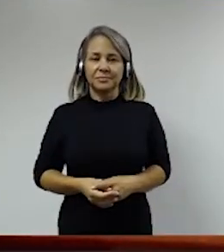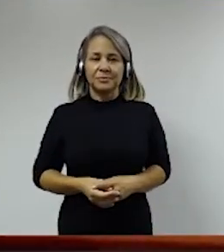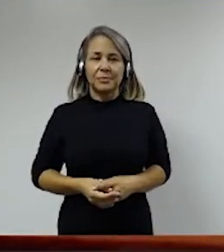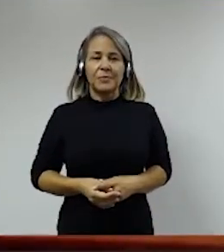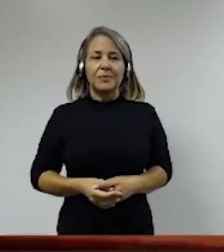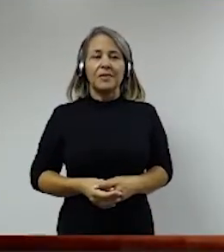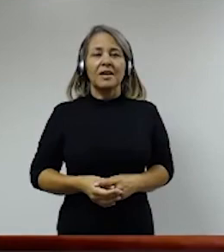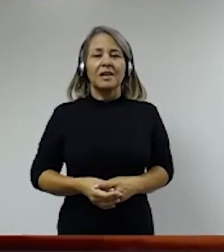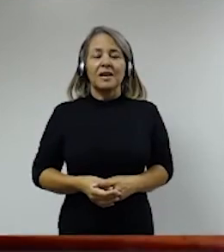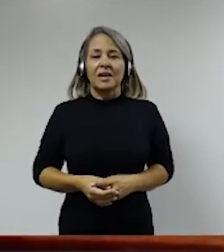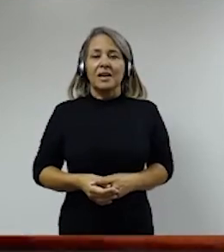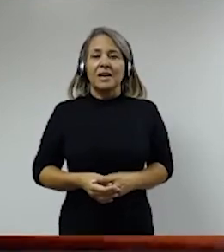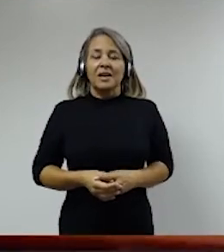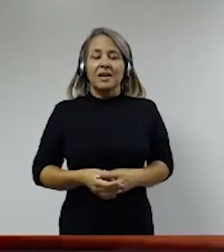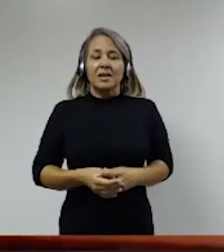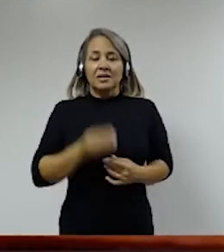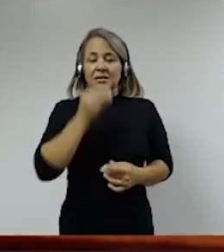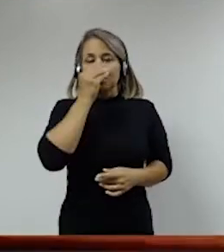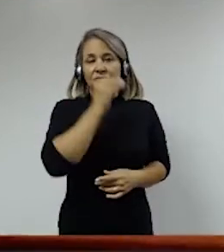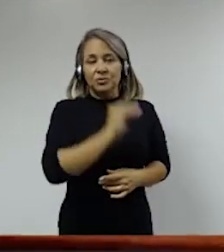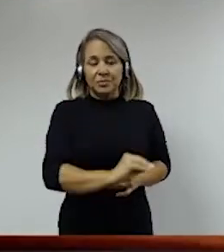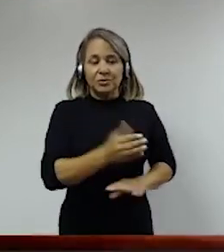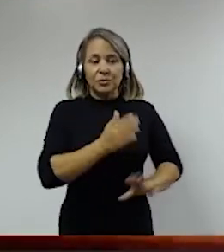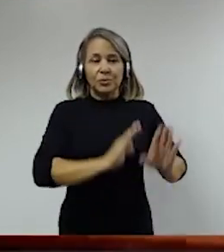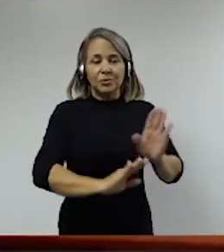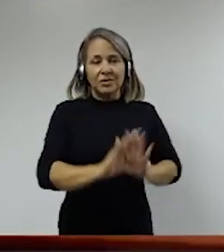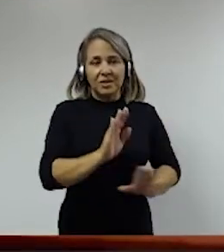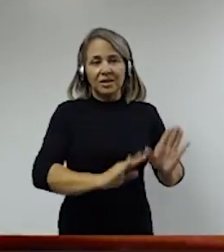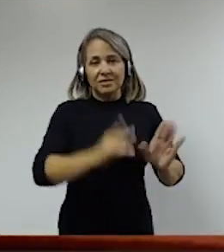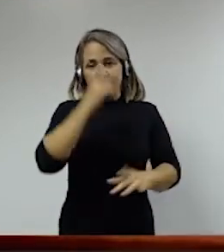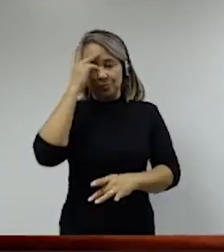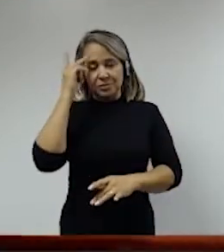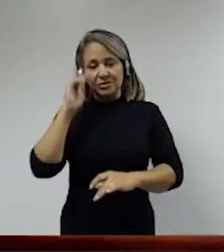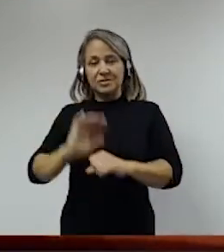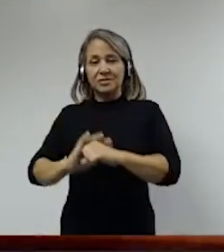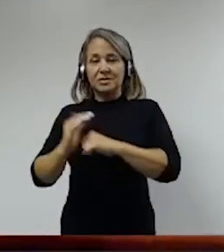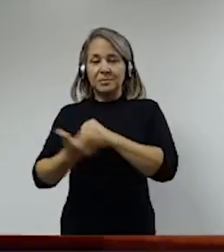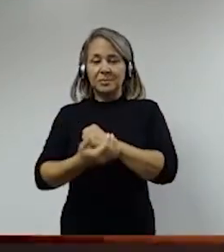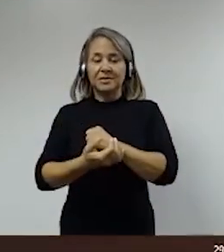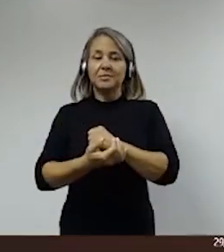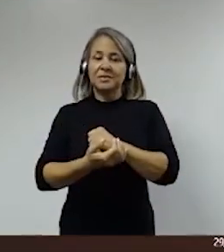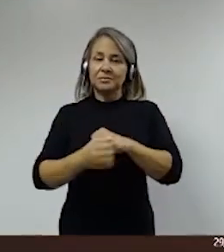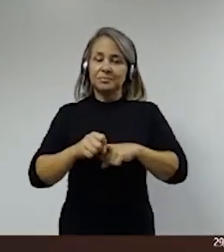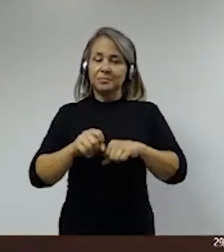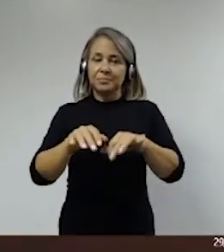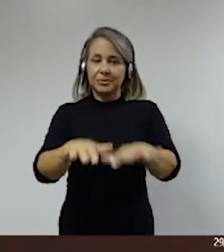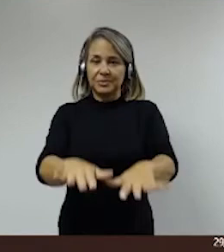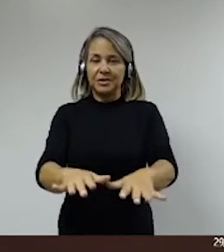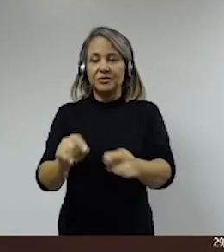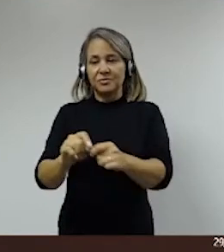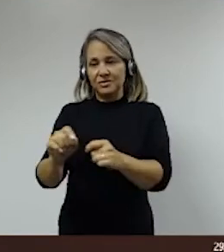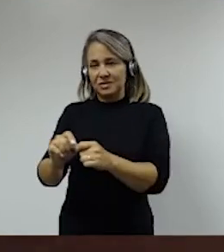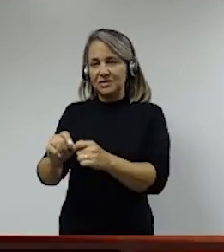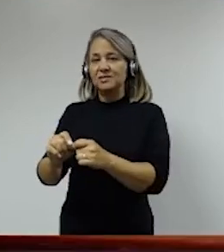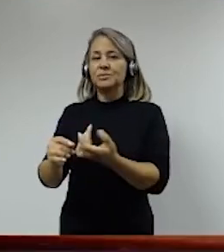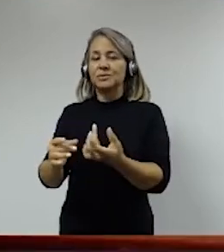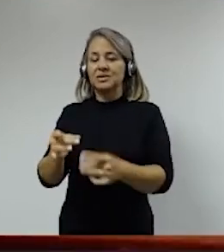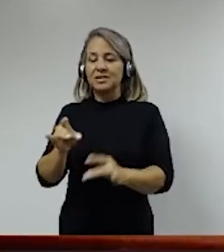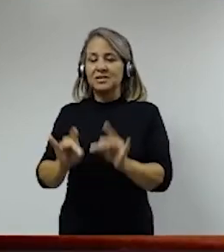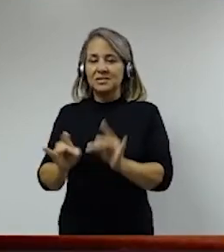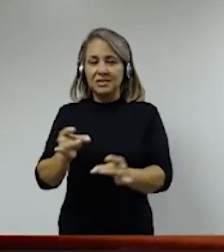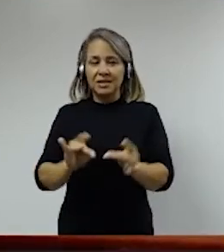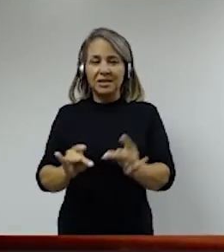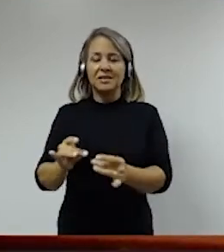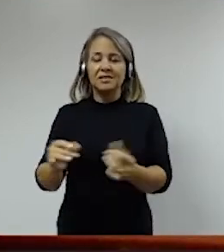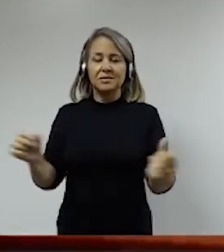as prescrições internacionais de atendimento da pandemia, o que vem fazendo que esse negacionismo da ciência venha prejudicando